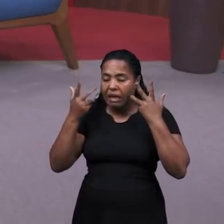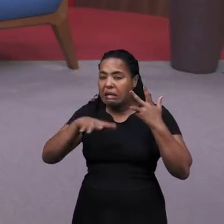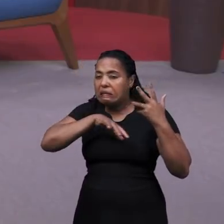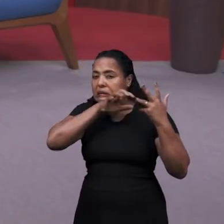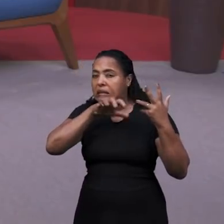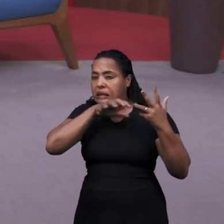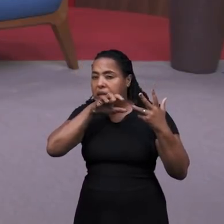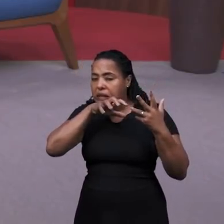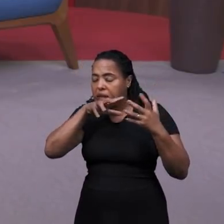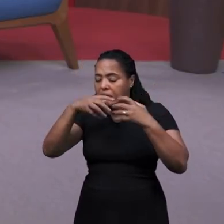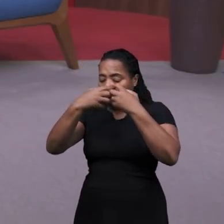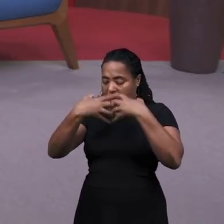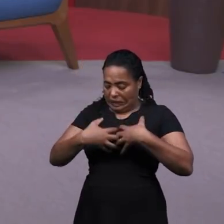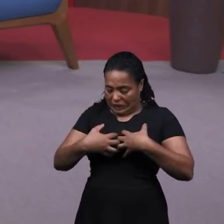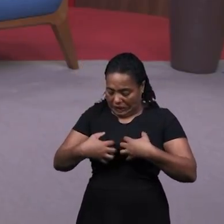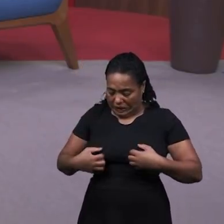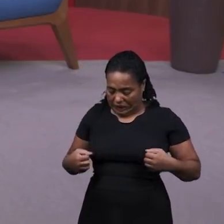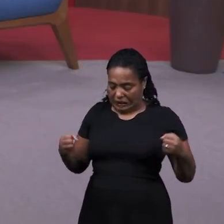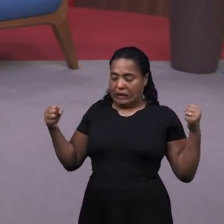profetizou o quê?